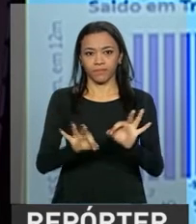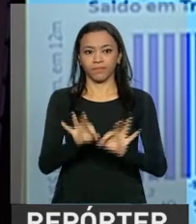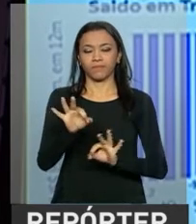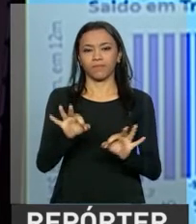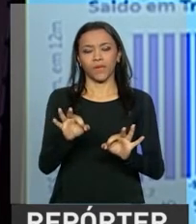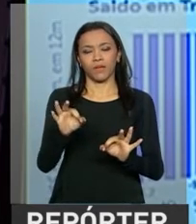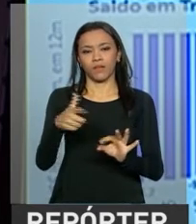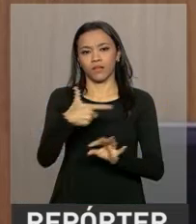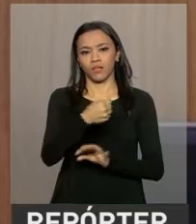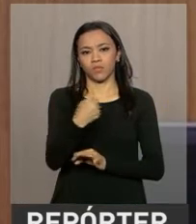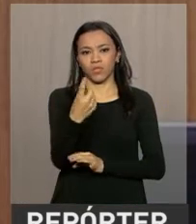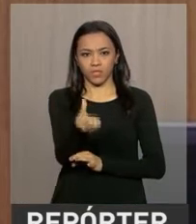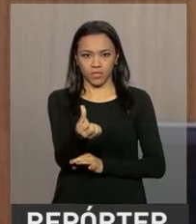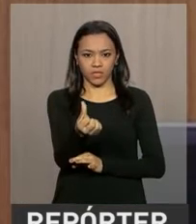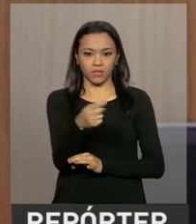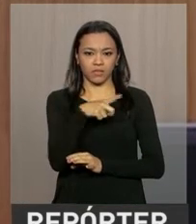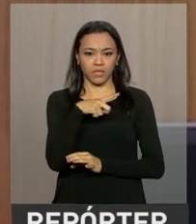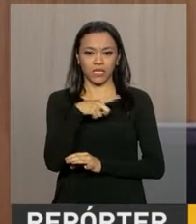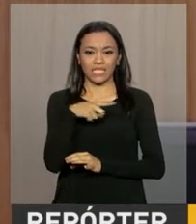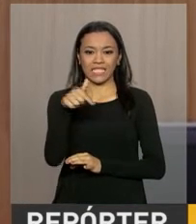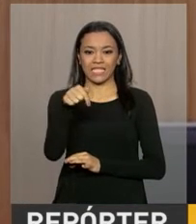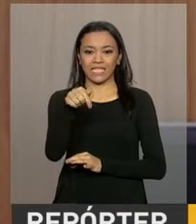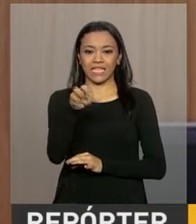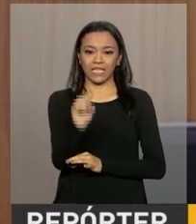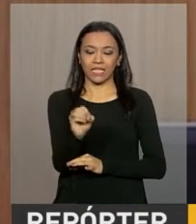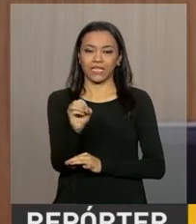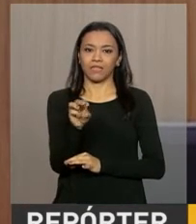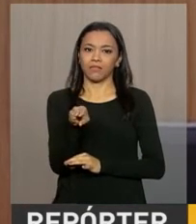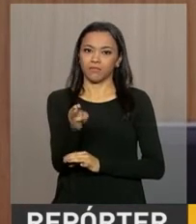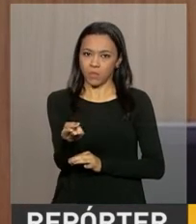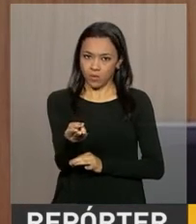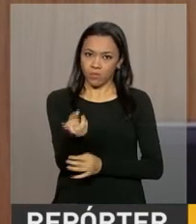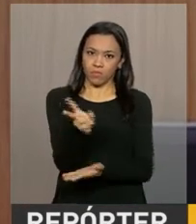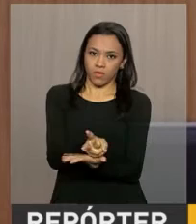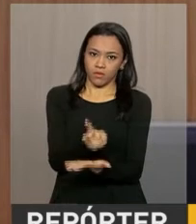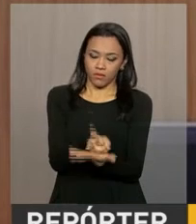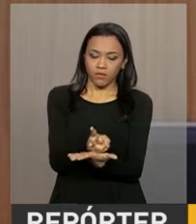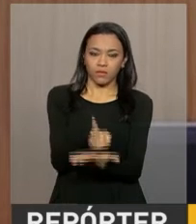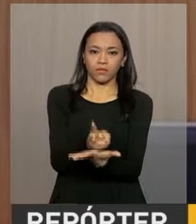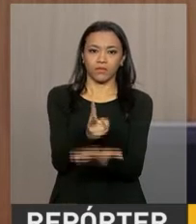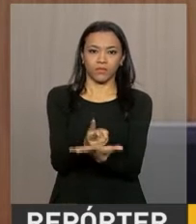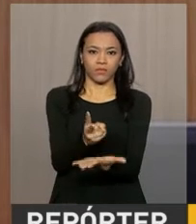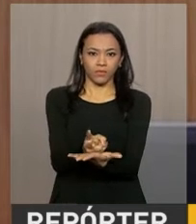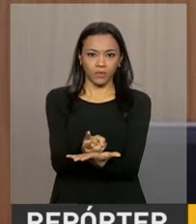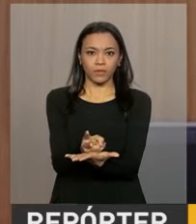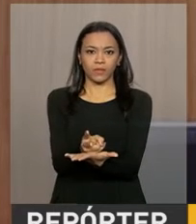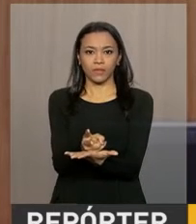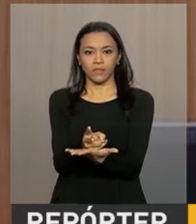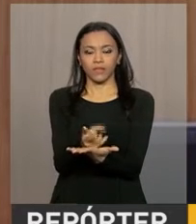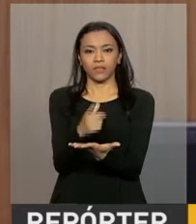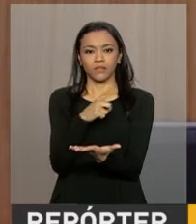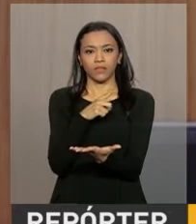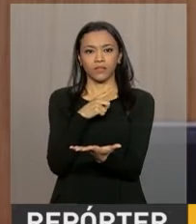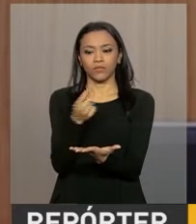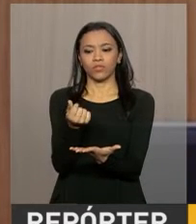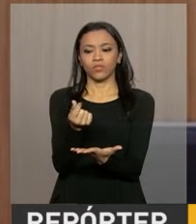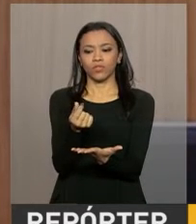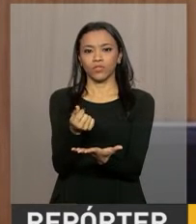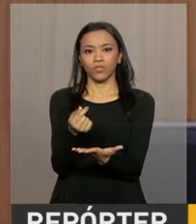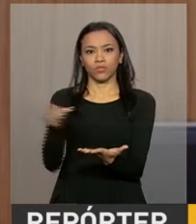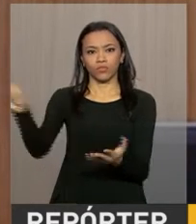para 2016 está em 70 bilhões. Quer dizer, mesmo considerando que os demais fluxos de